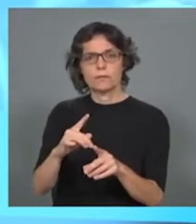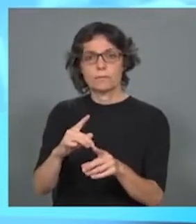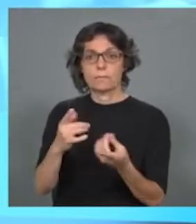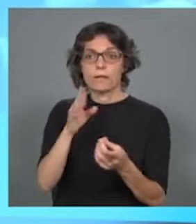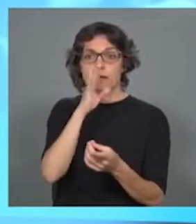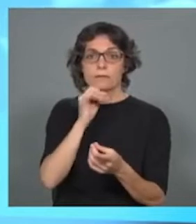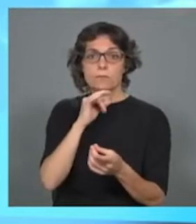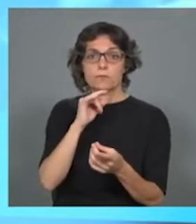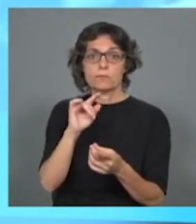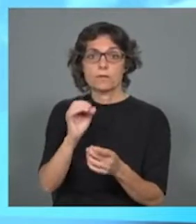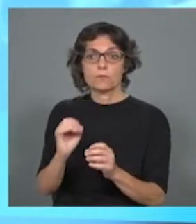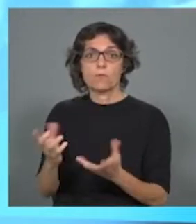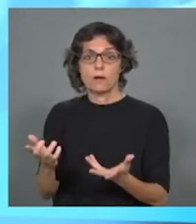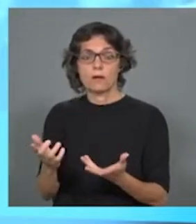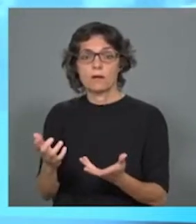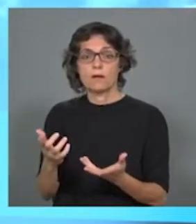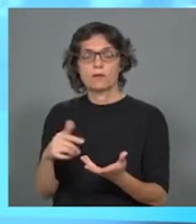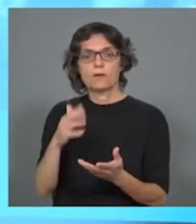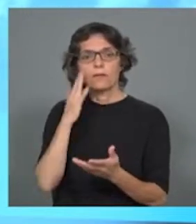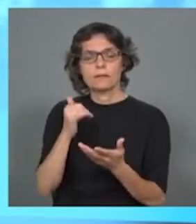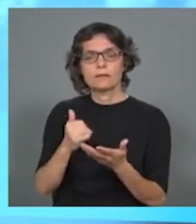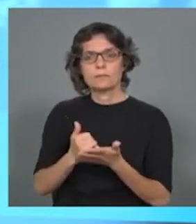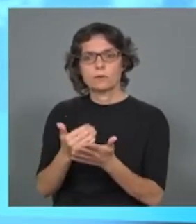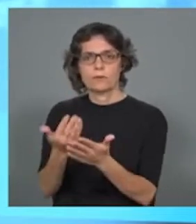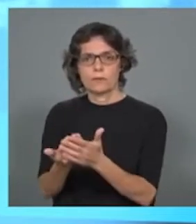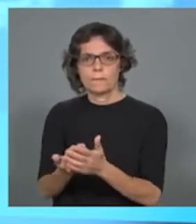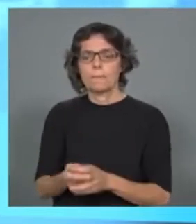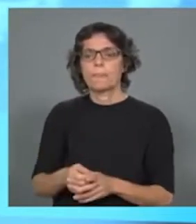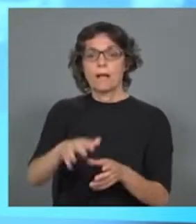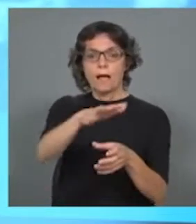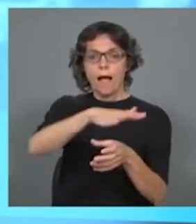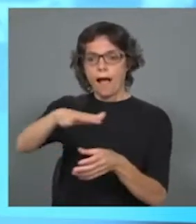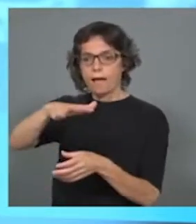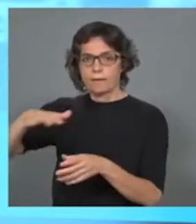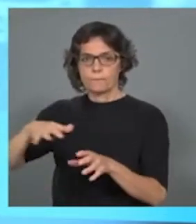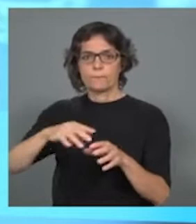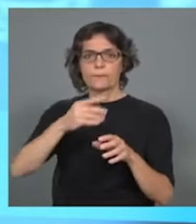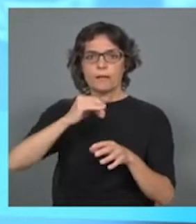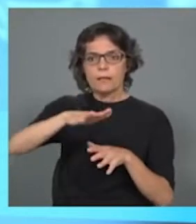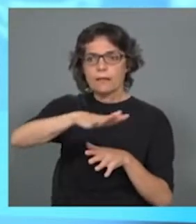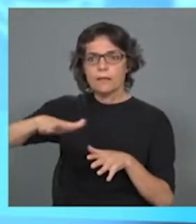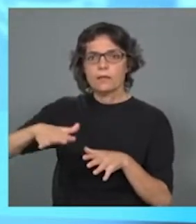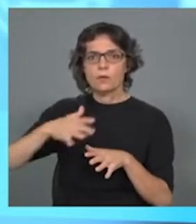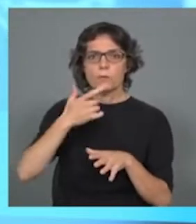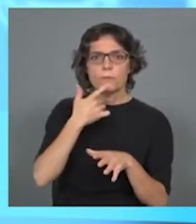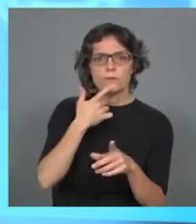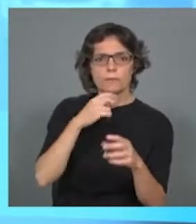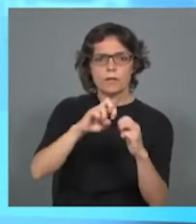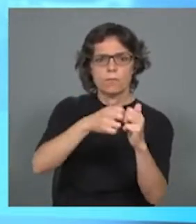outros protagonistas, fazer essa ação, encontrar em cada território qual é o